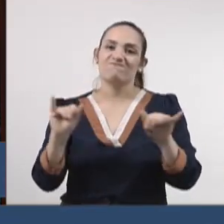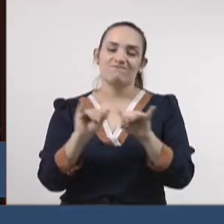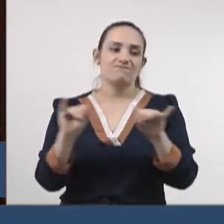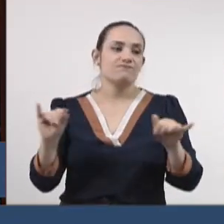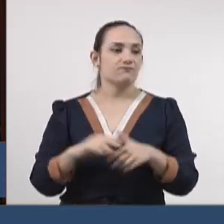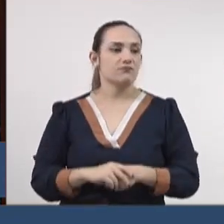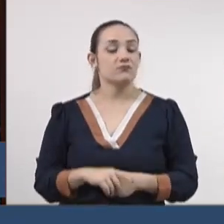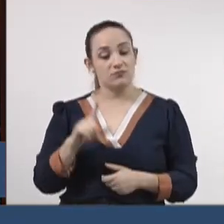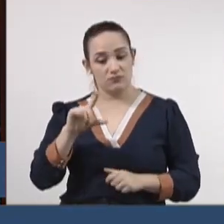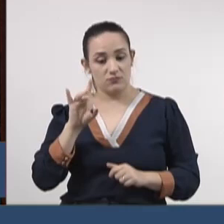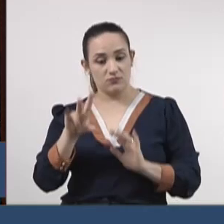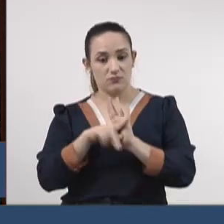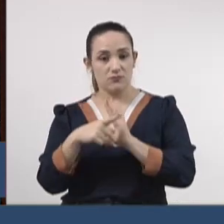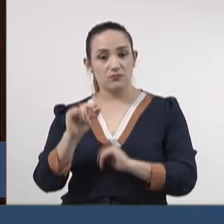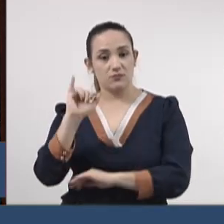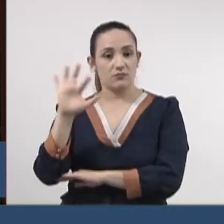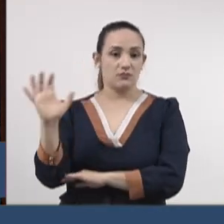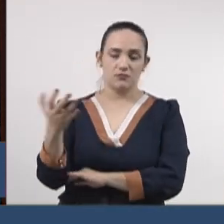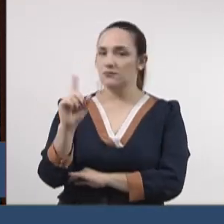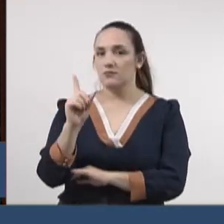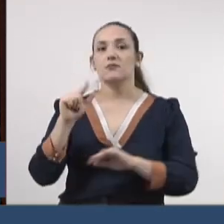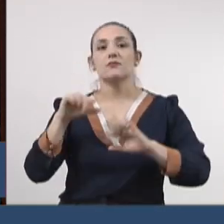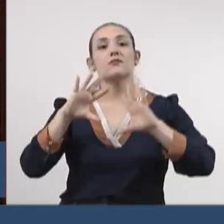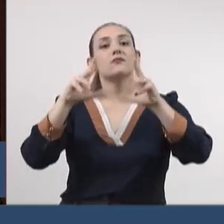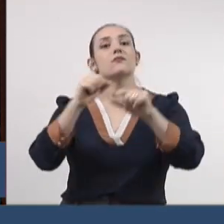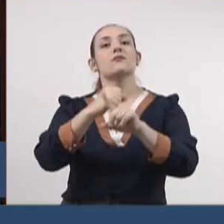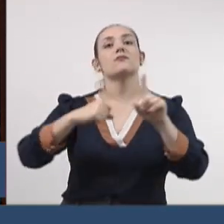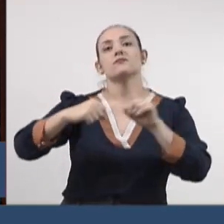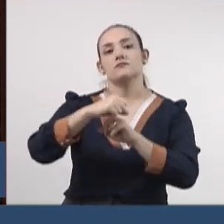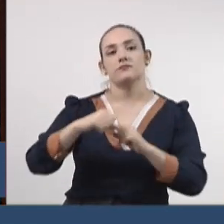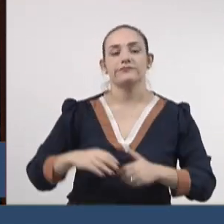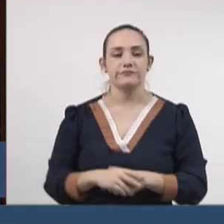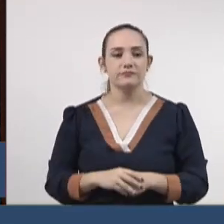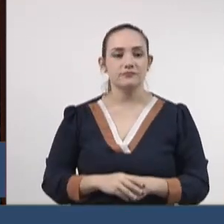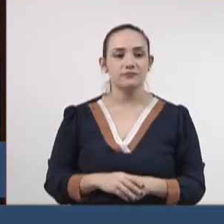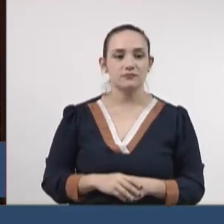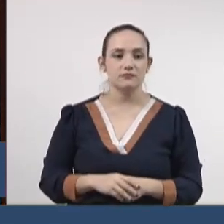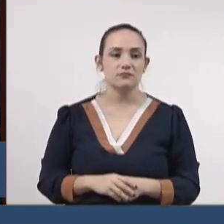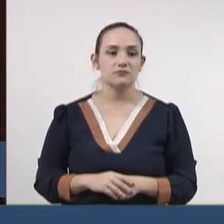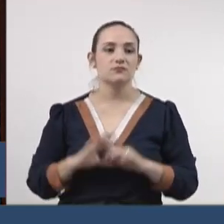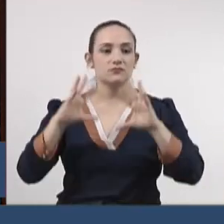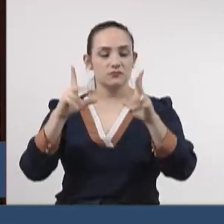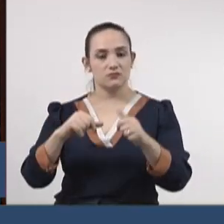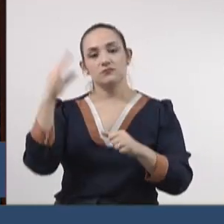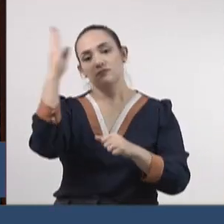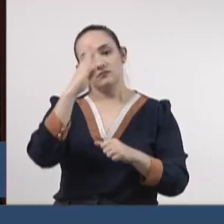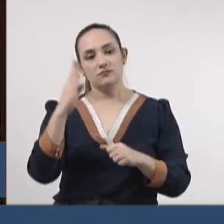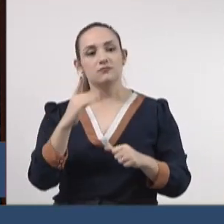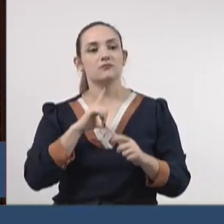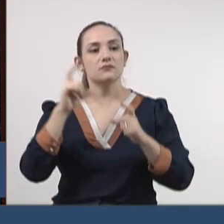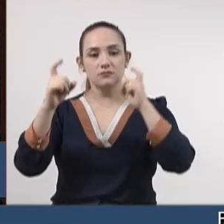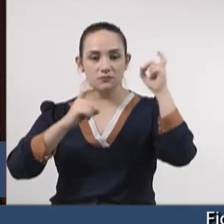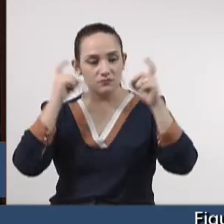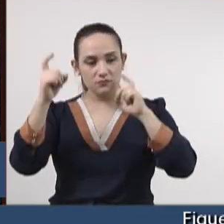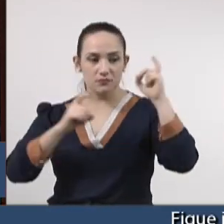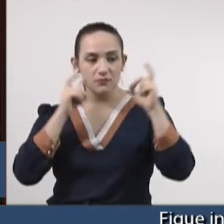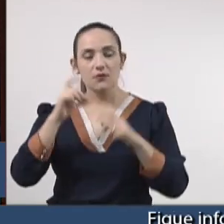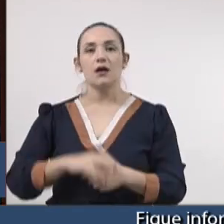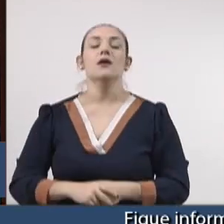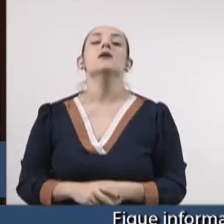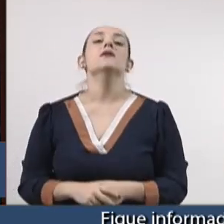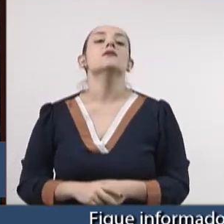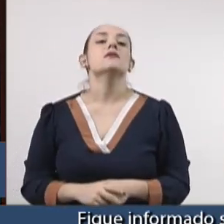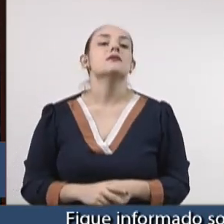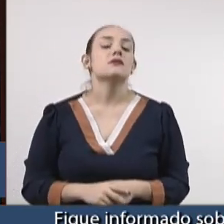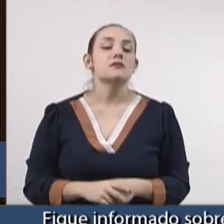Ela não é apenas da Receita Federal ela é de toda a sociedade brasileira ela é de todo brasileiro que tem uma preocupação social e